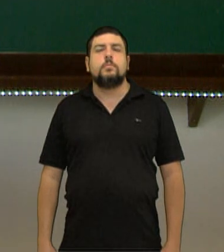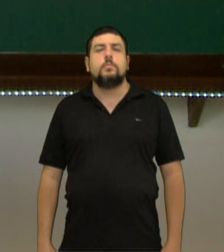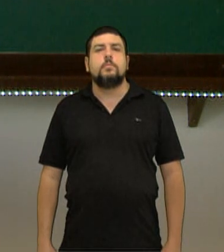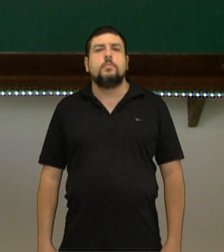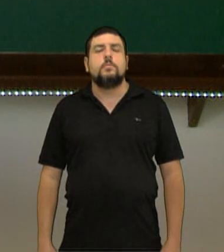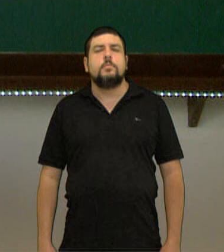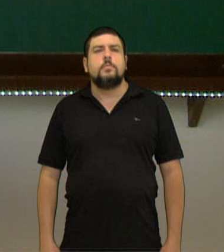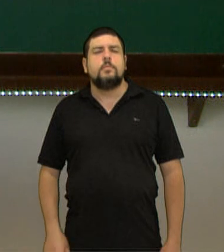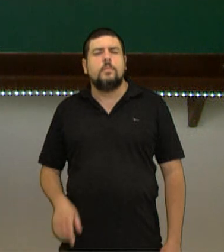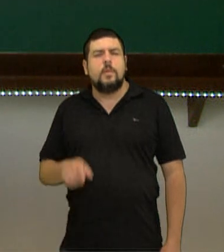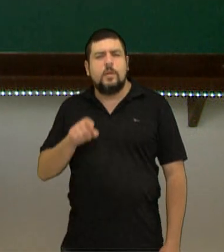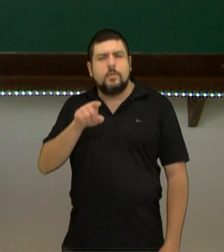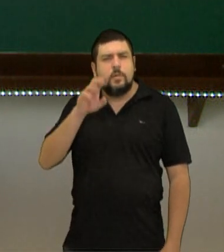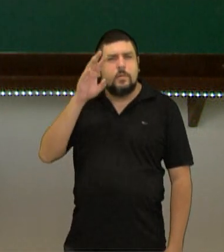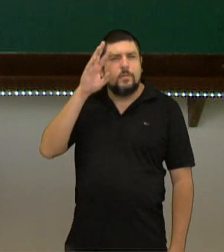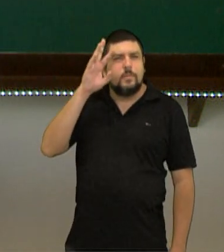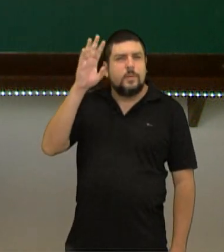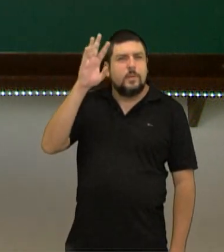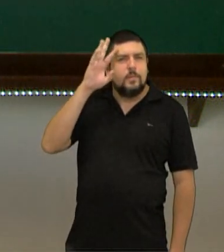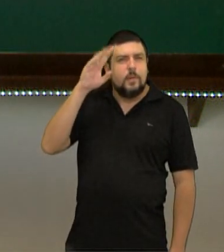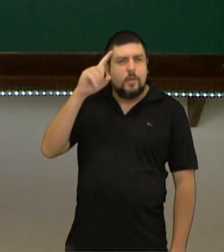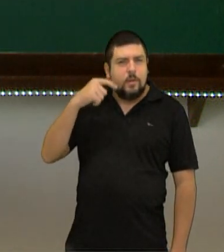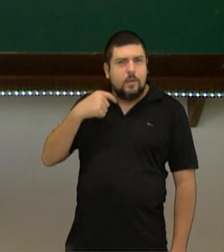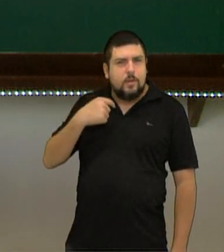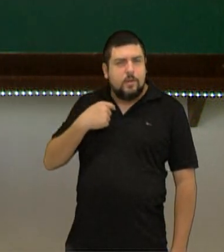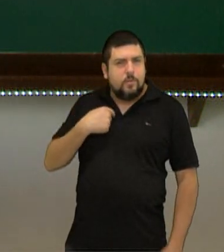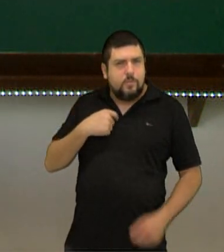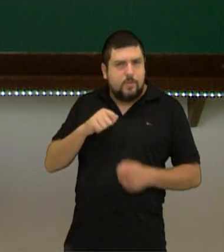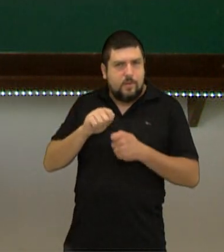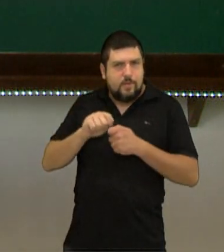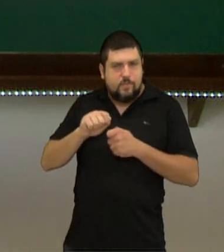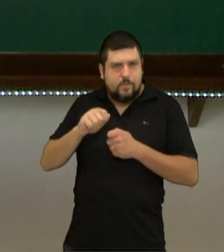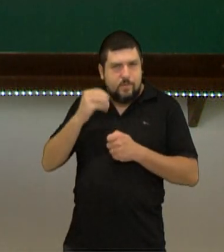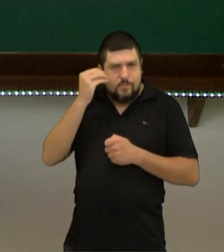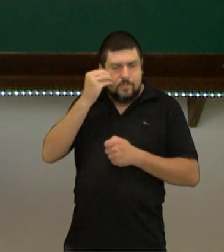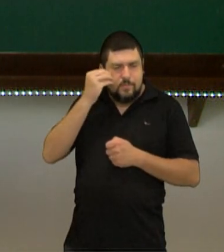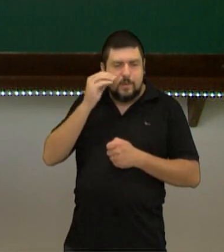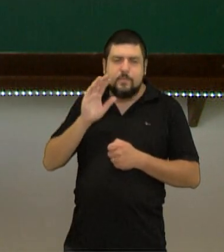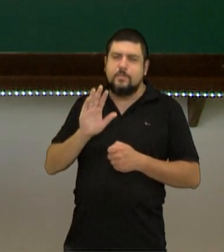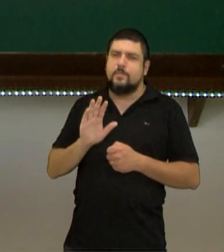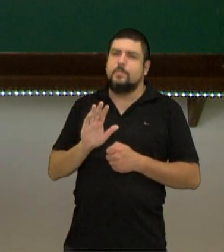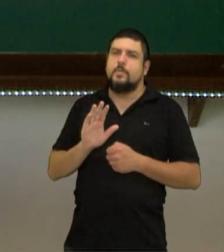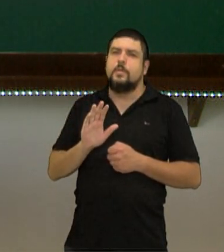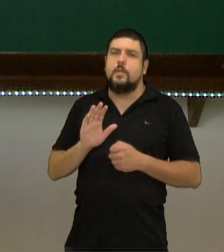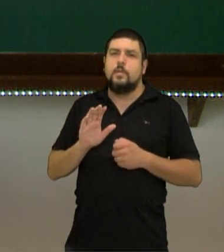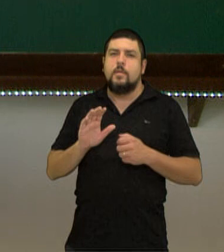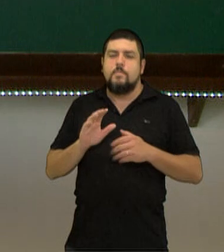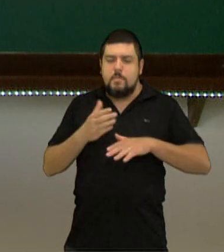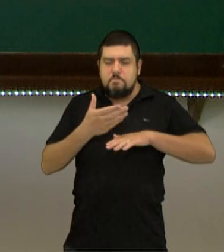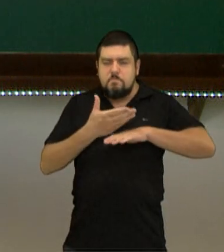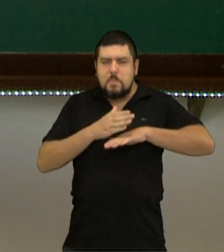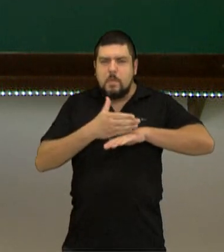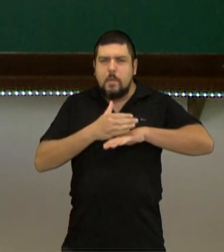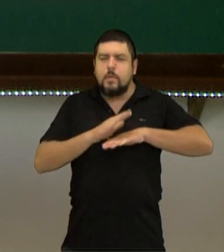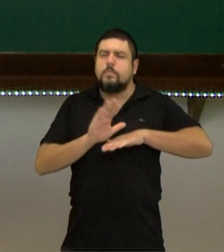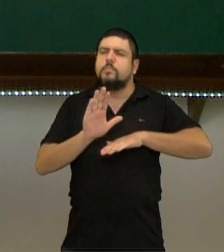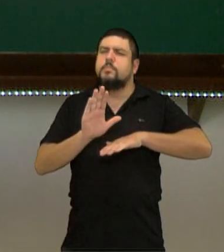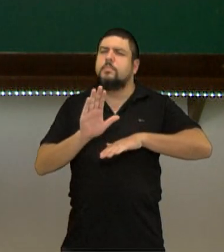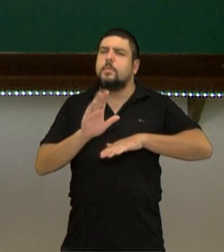Ah, vocês imaginavam que eu não ia fazer o experimento? Sempre quando tem mão na massa, eu faço o experimento com vocês. Eu fiz